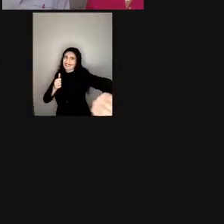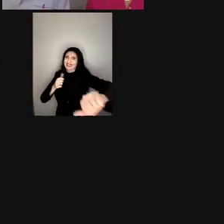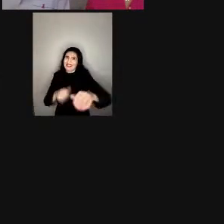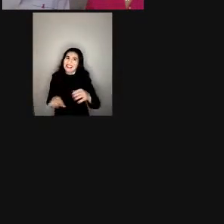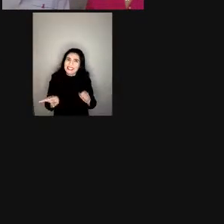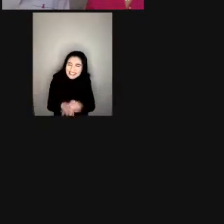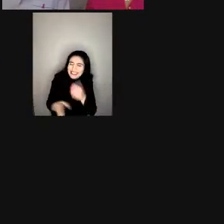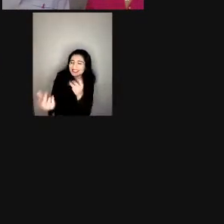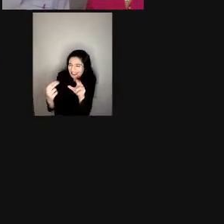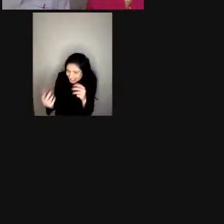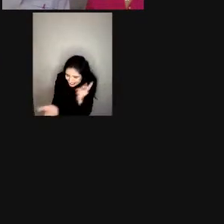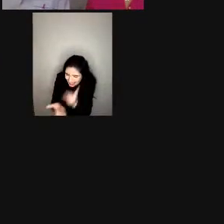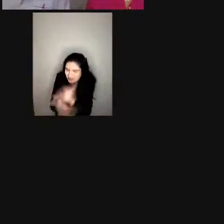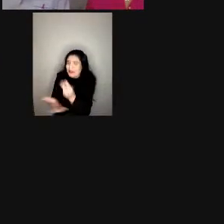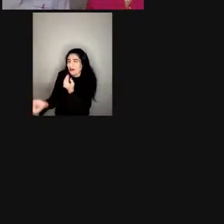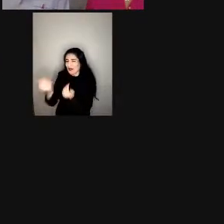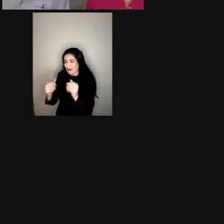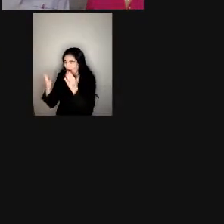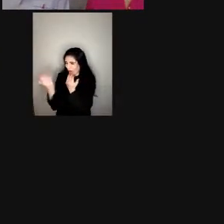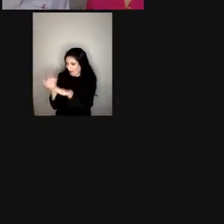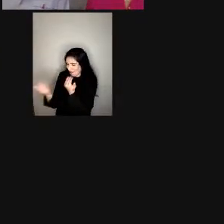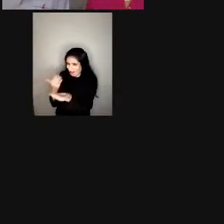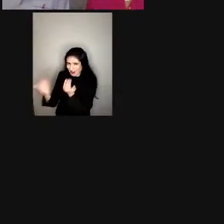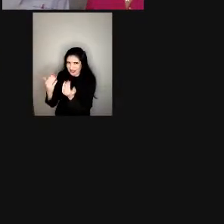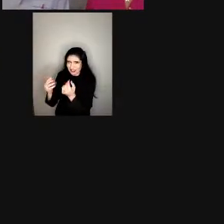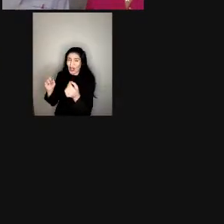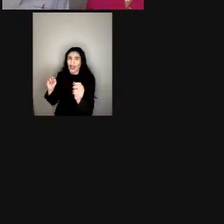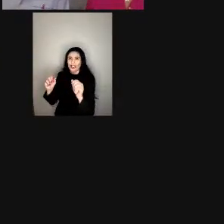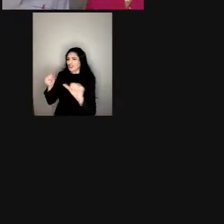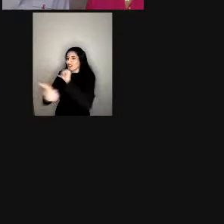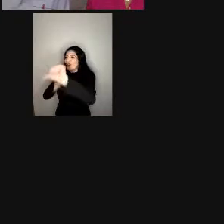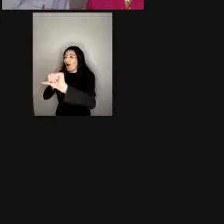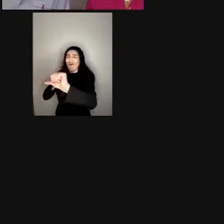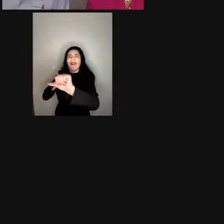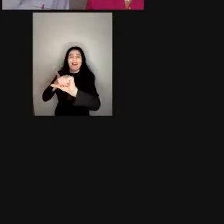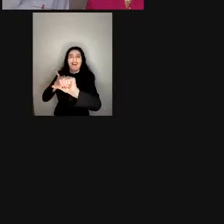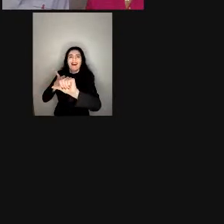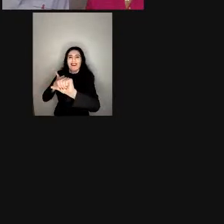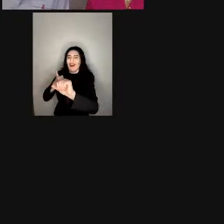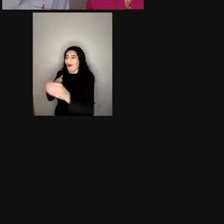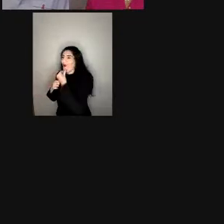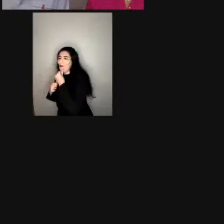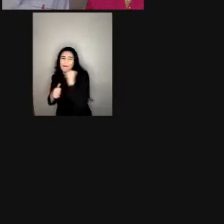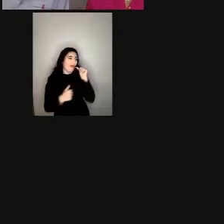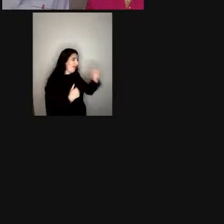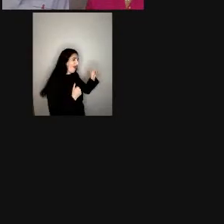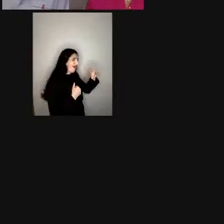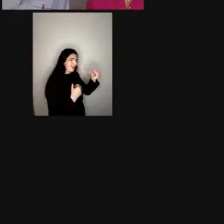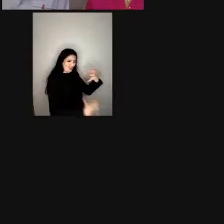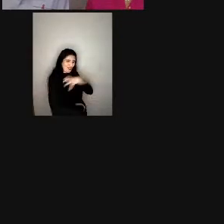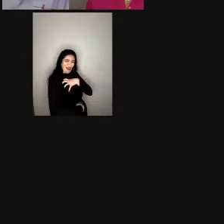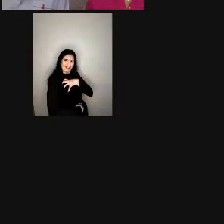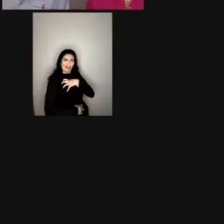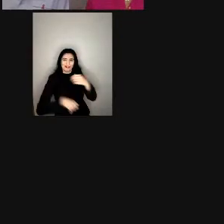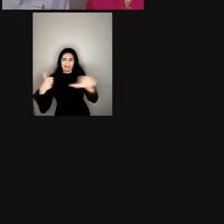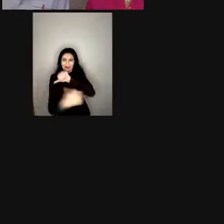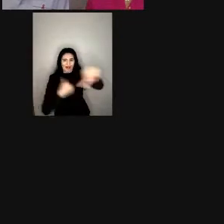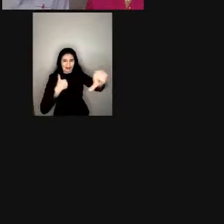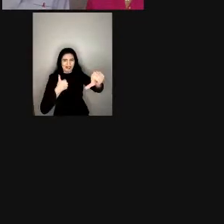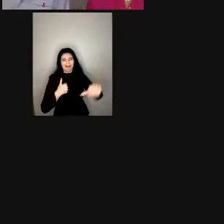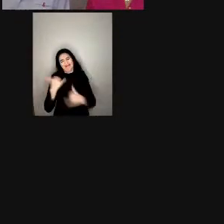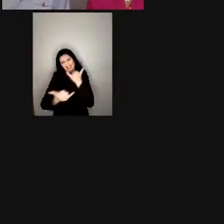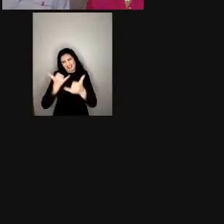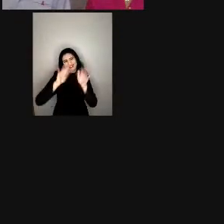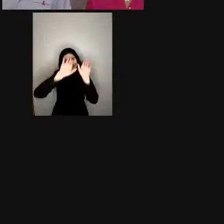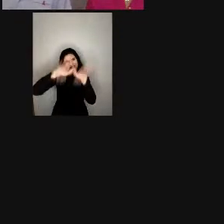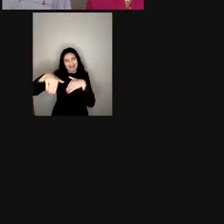nós conversamos. Muito obrigada por essa oportunidade, por estar aqui com vocês e por podermos estar juntos,